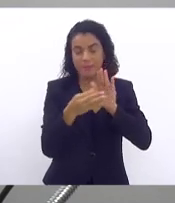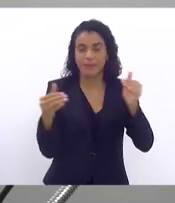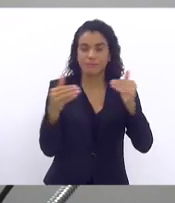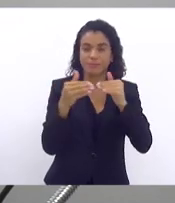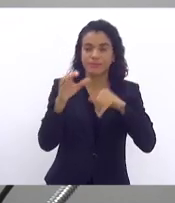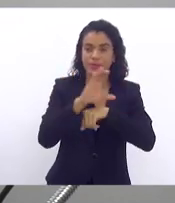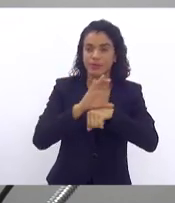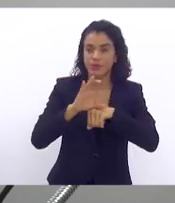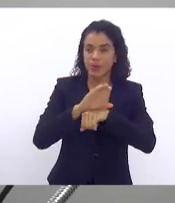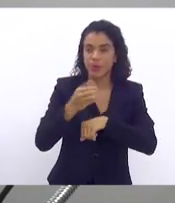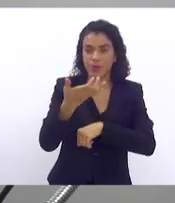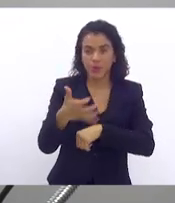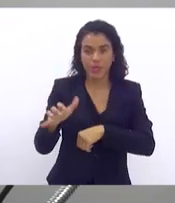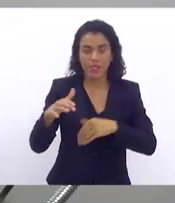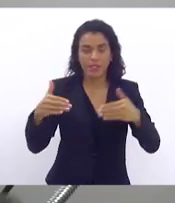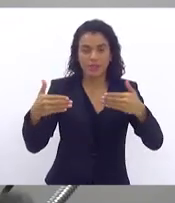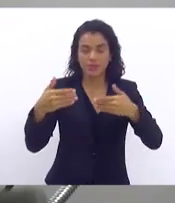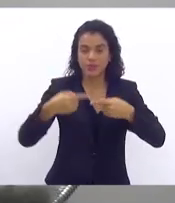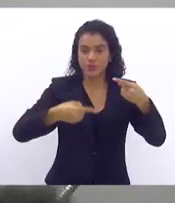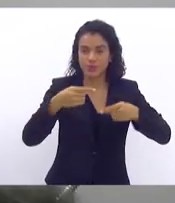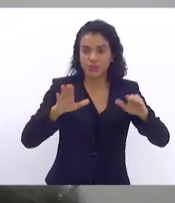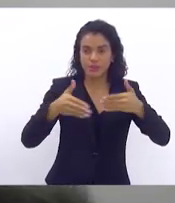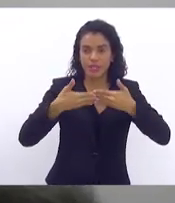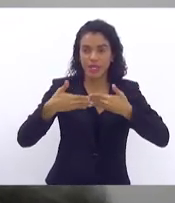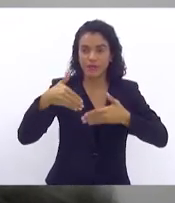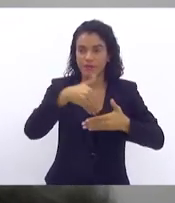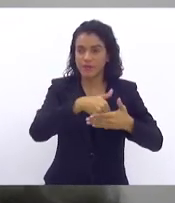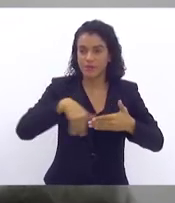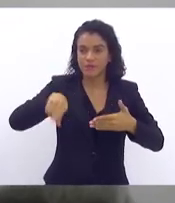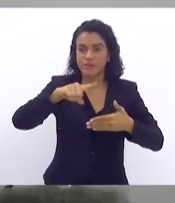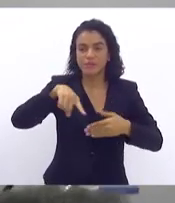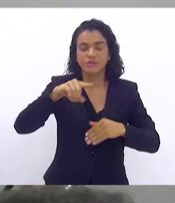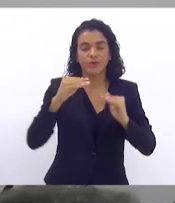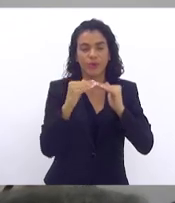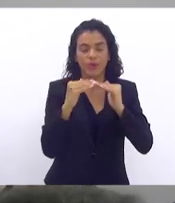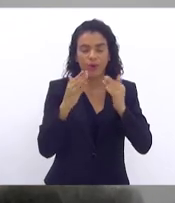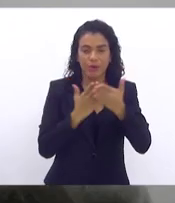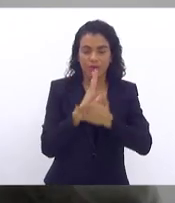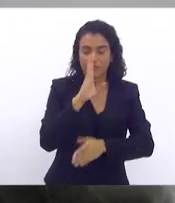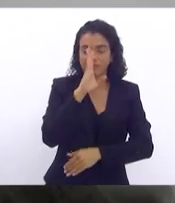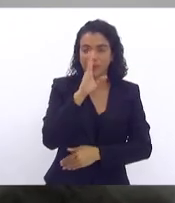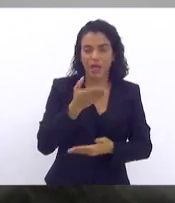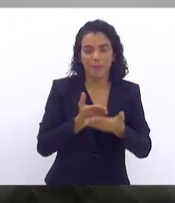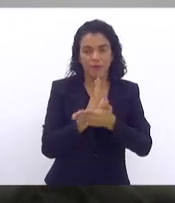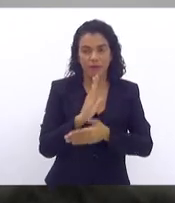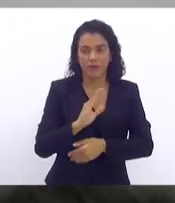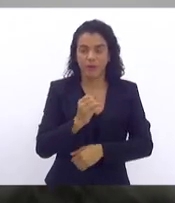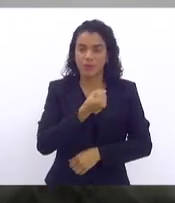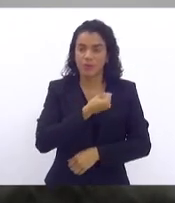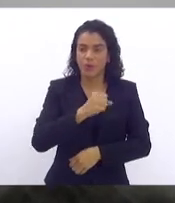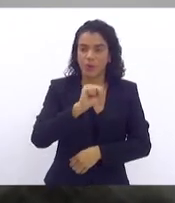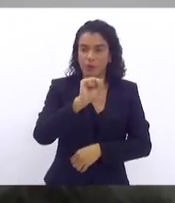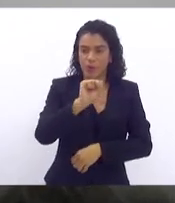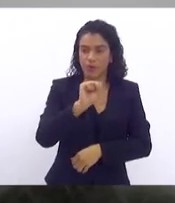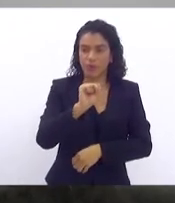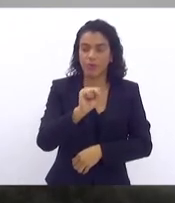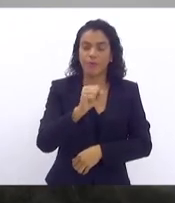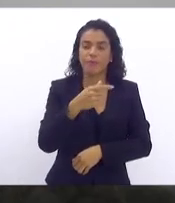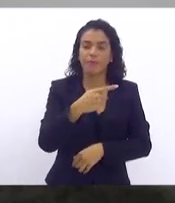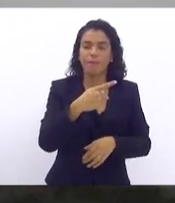discussão, não havendo quem queira discutir, encerrada a discussão, em votação, os senhores que aprovam permaneçam como estão. Aprovado o 8 da pauta. É o